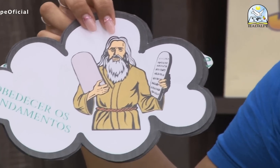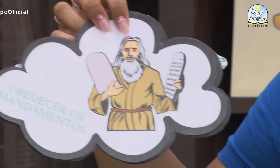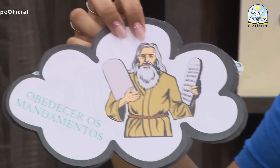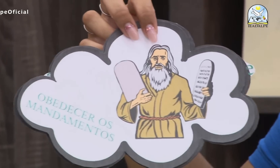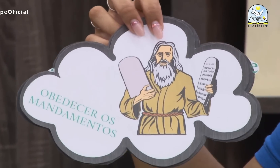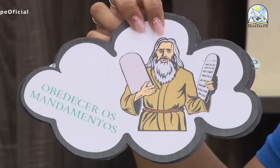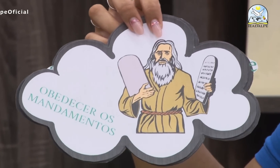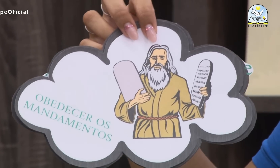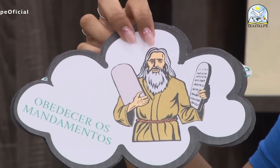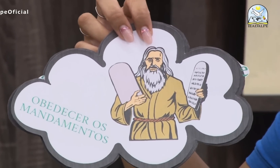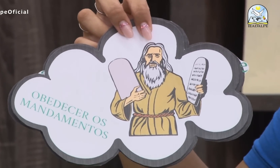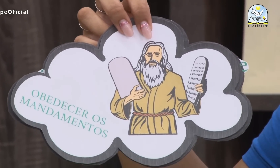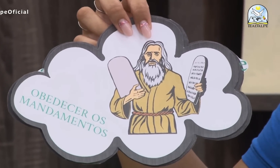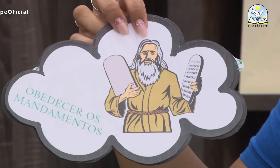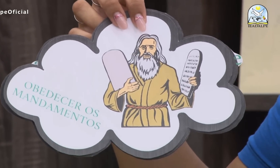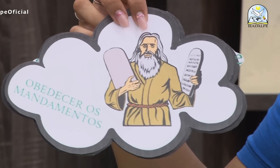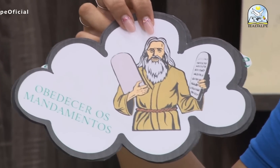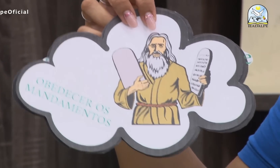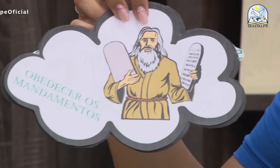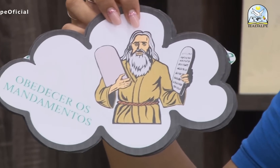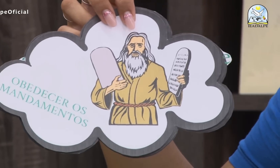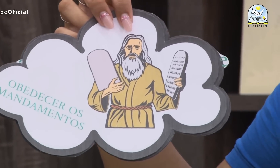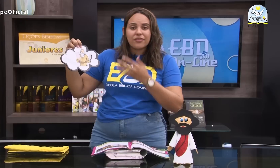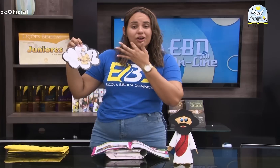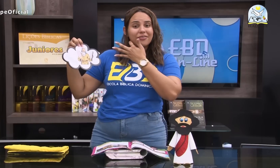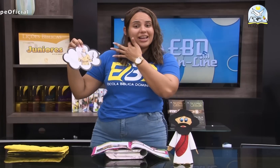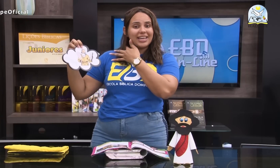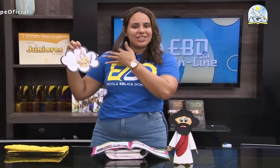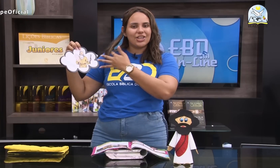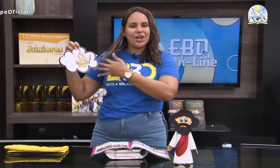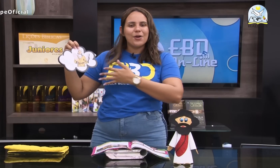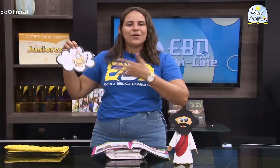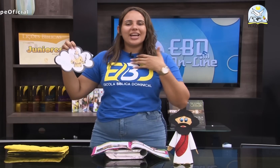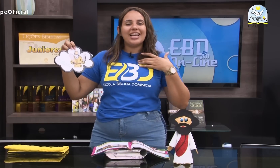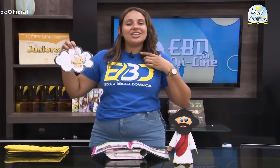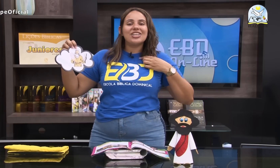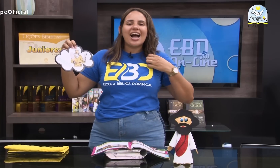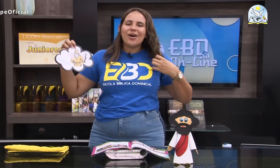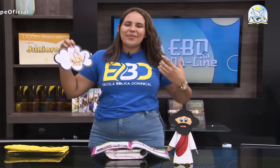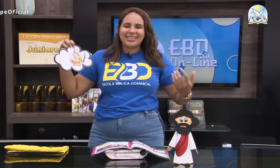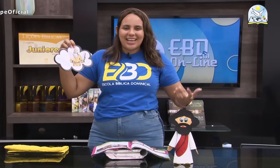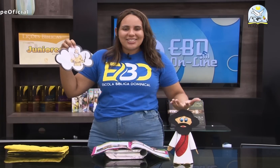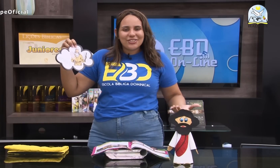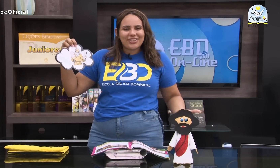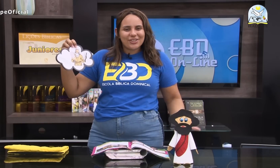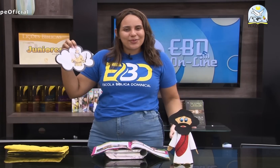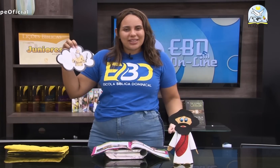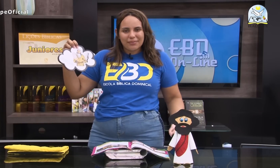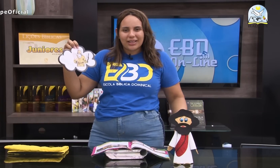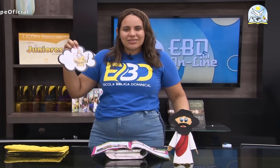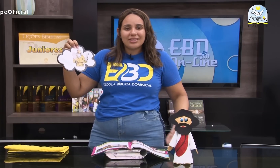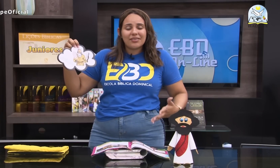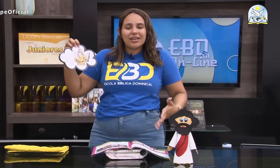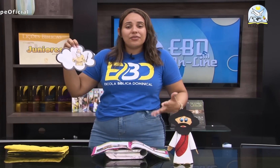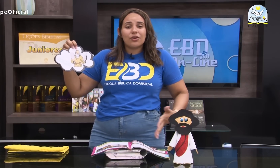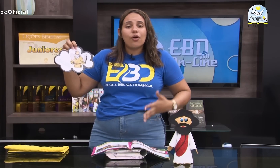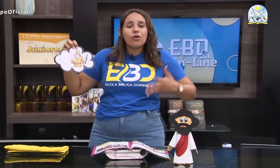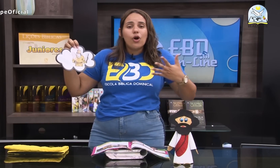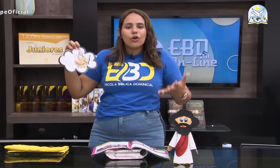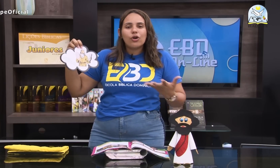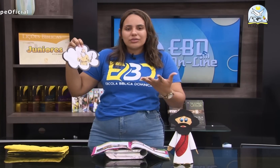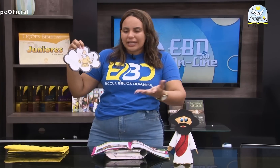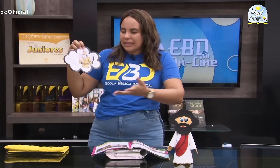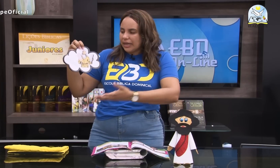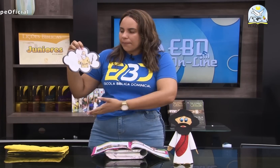obedecer os 10 mandamentos. E o jovem ficou feliz, porque ele já obedece os 10 mandamentos. Então, ele